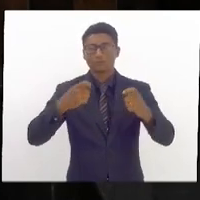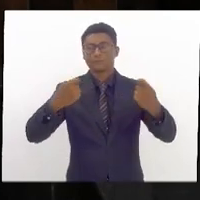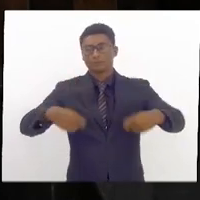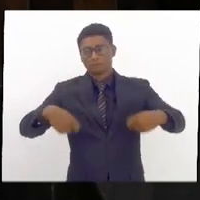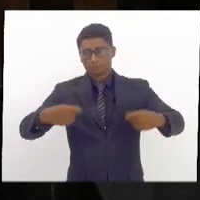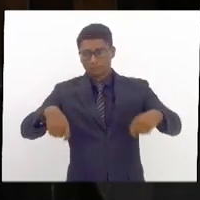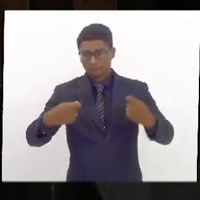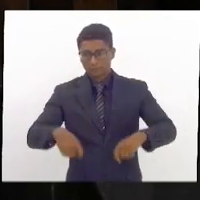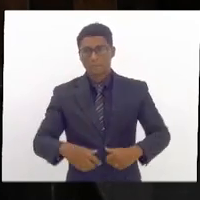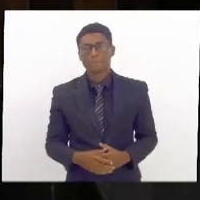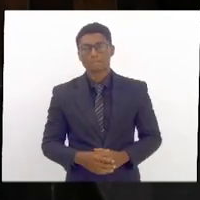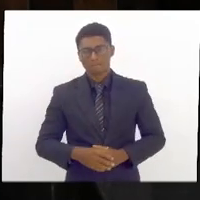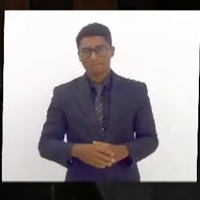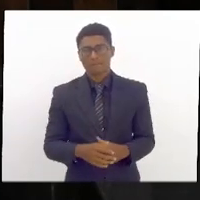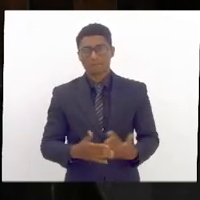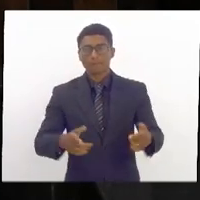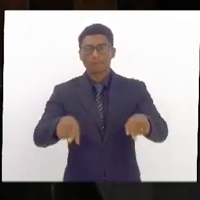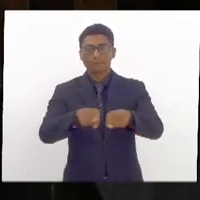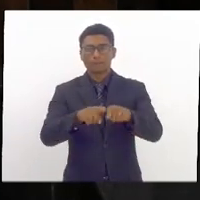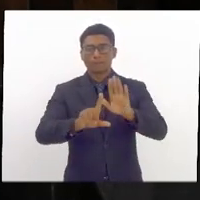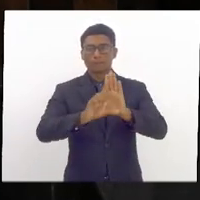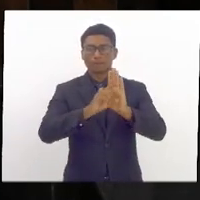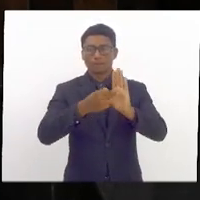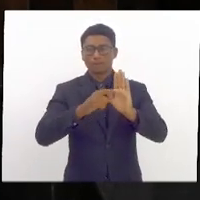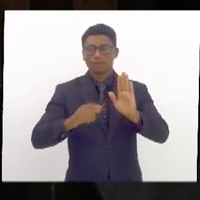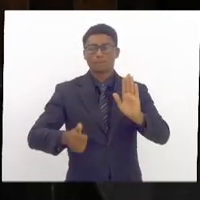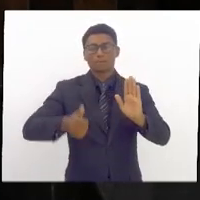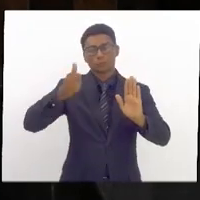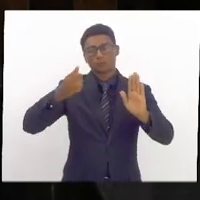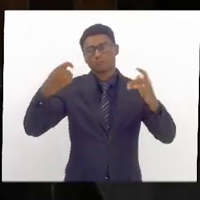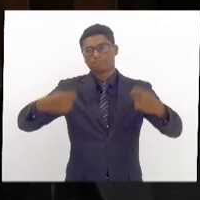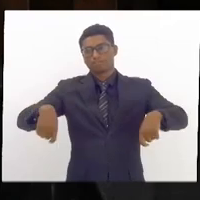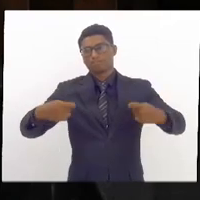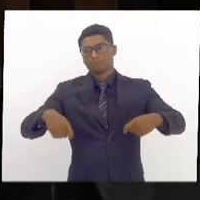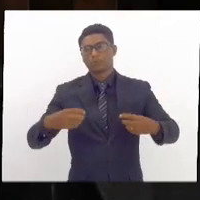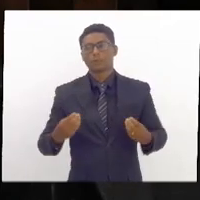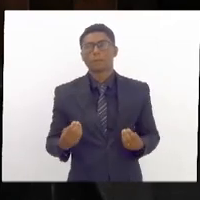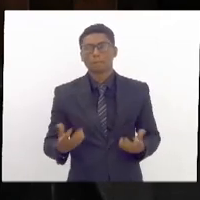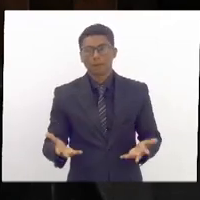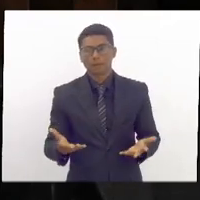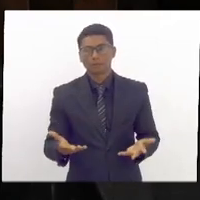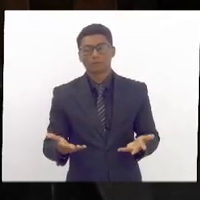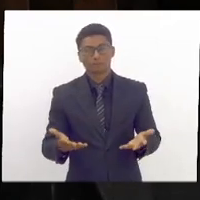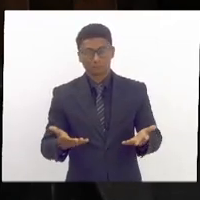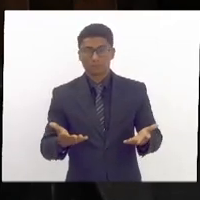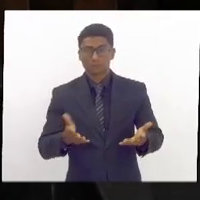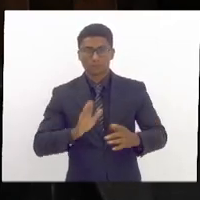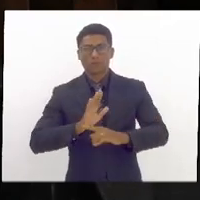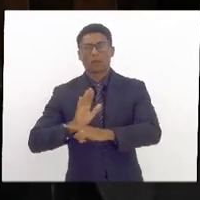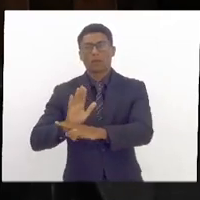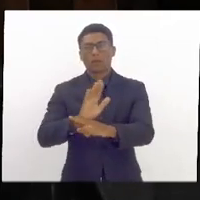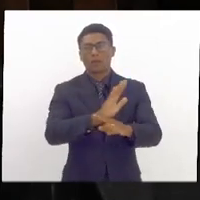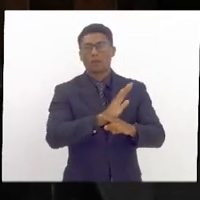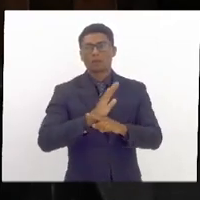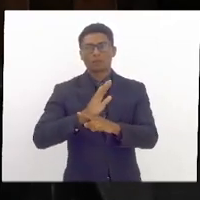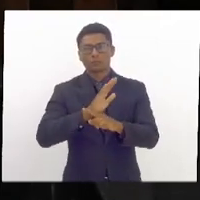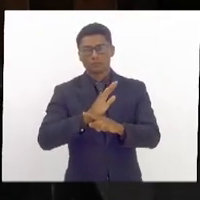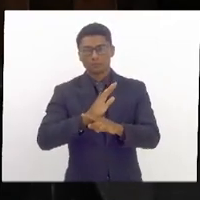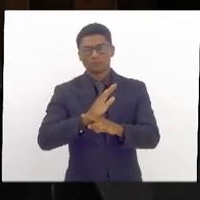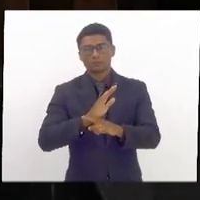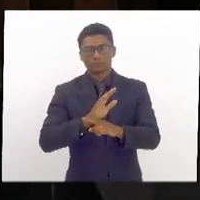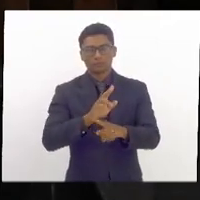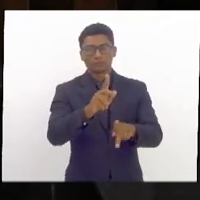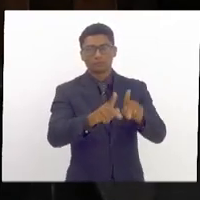e eventualmente poder melhorar a legislação pertinente de modo a favorecer, a atender um espectro mais amplo